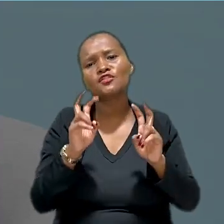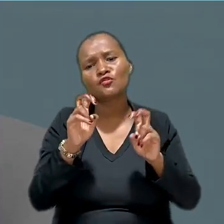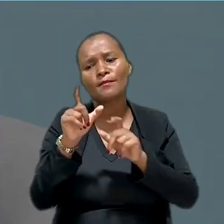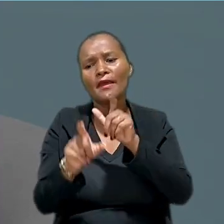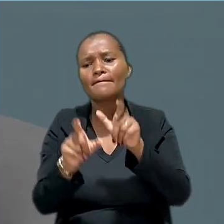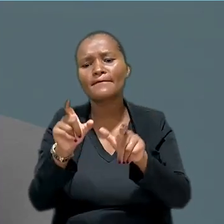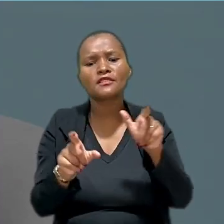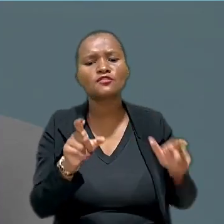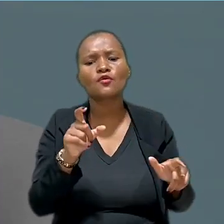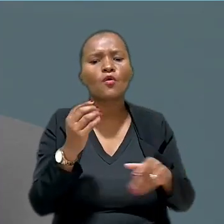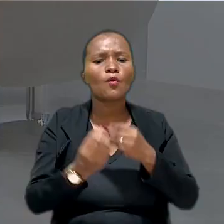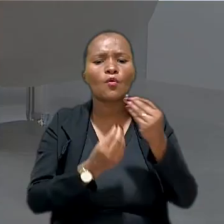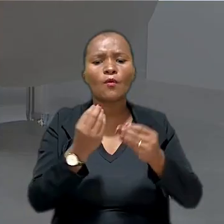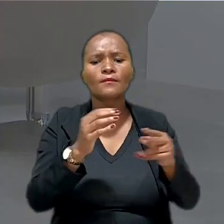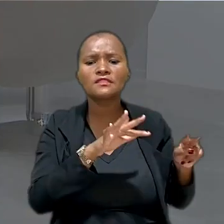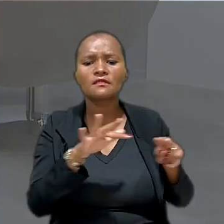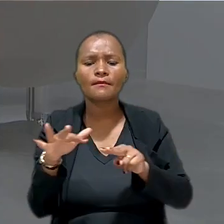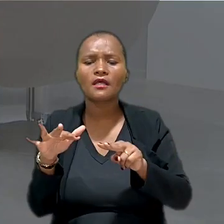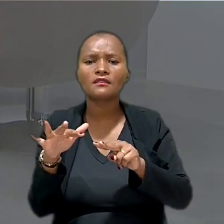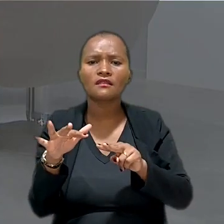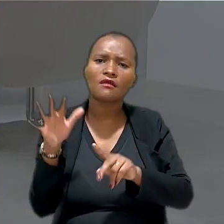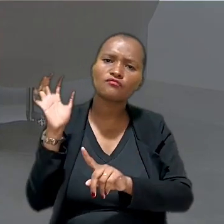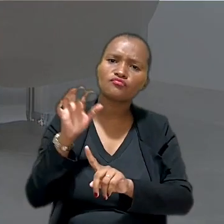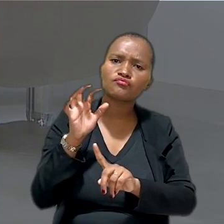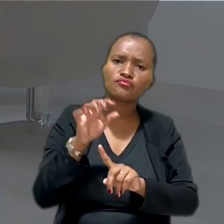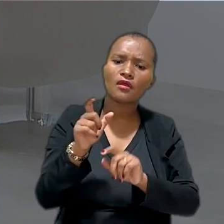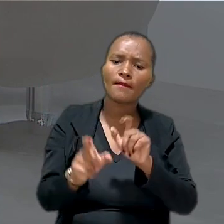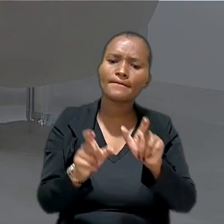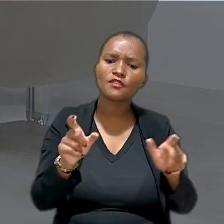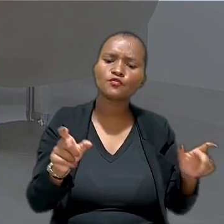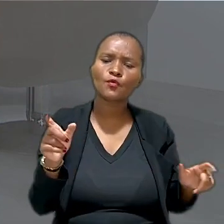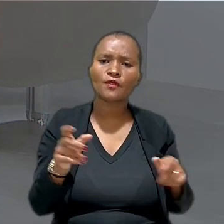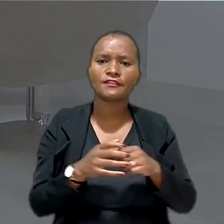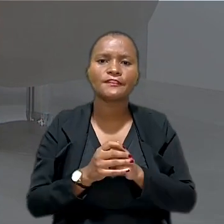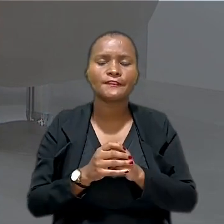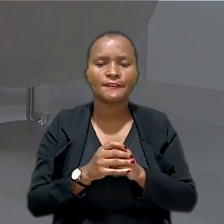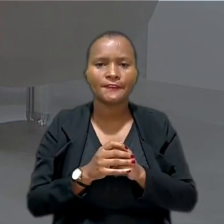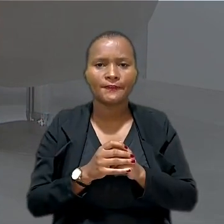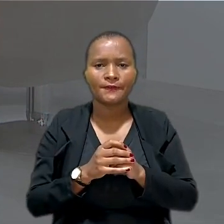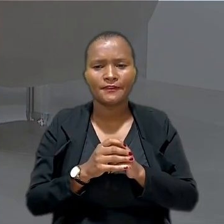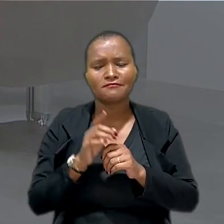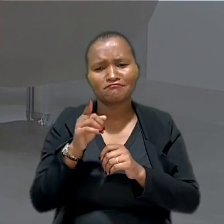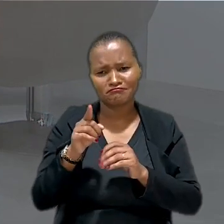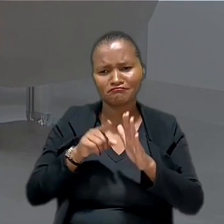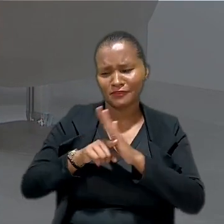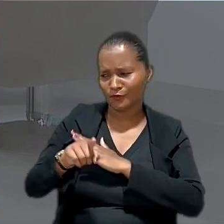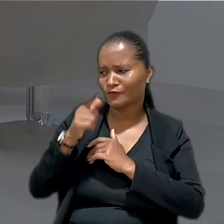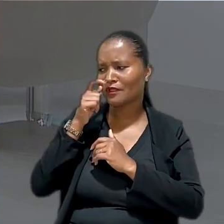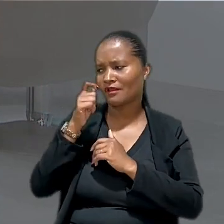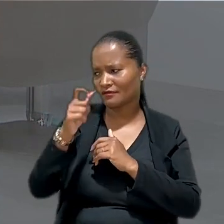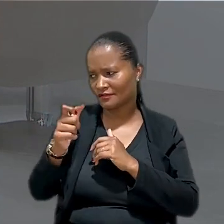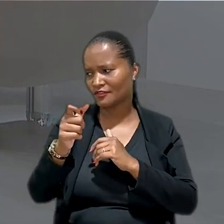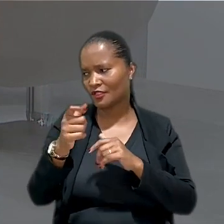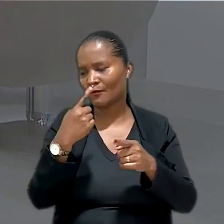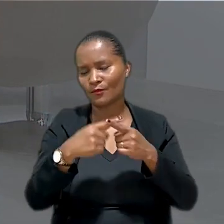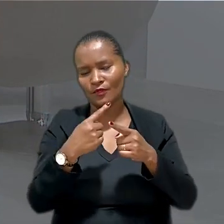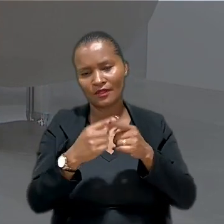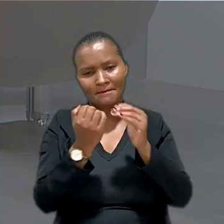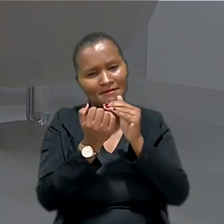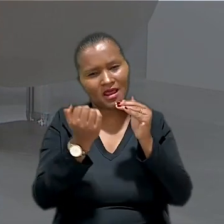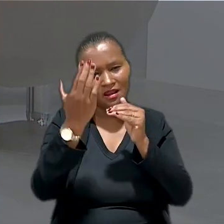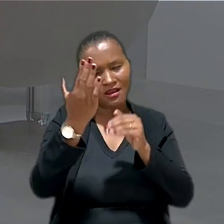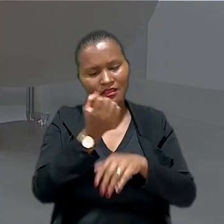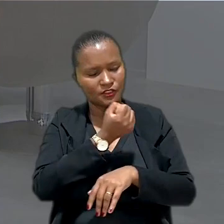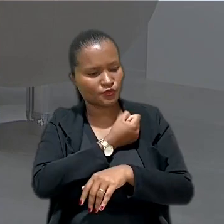às pessoas, como que essa semana atinge diretamente essas pessoas? Veja, Anderson, sua pergunta é muito interessante, porque para além